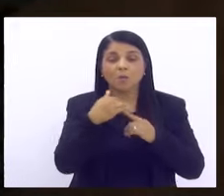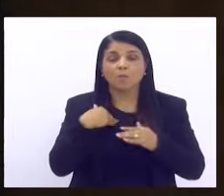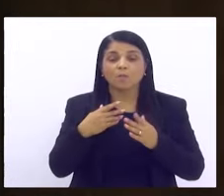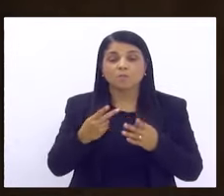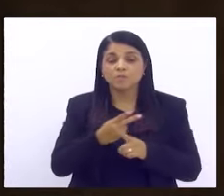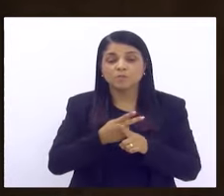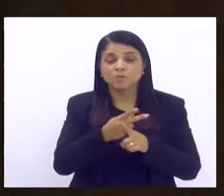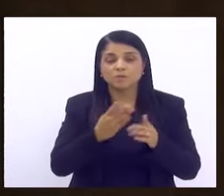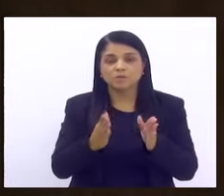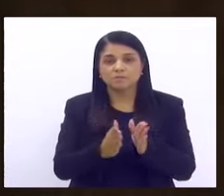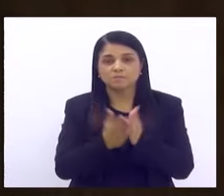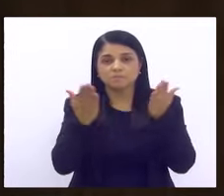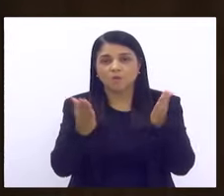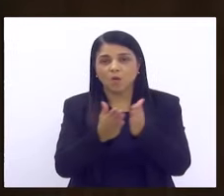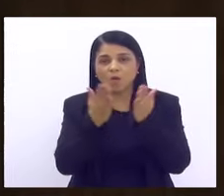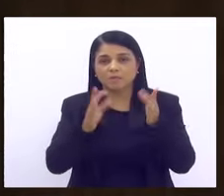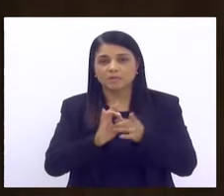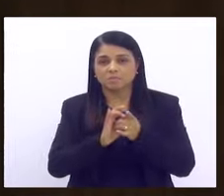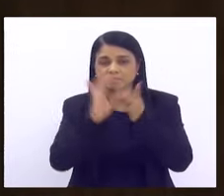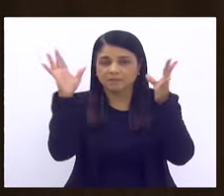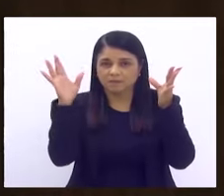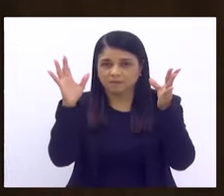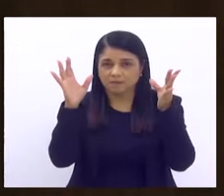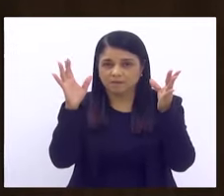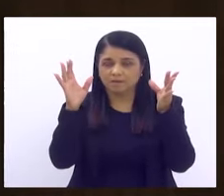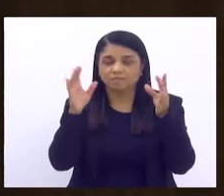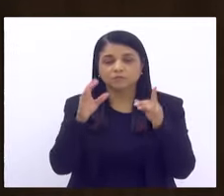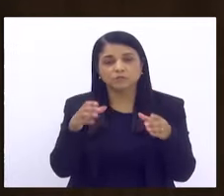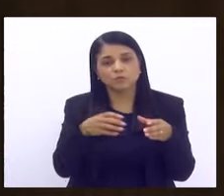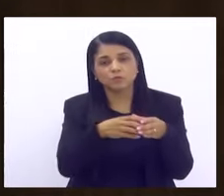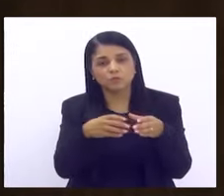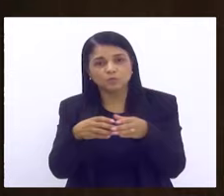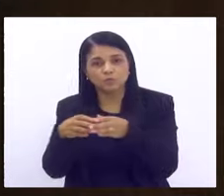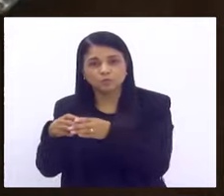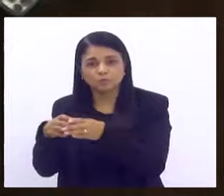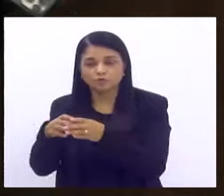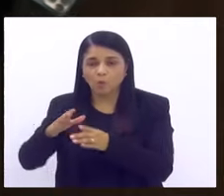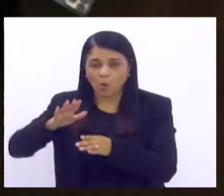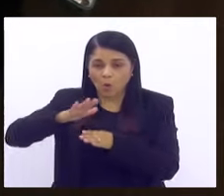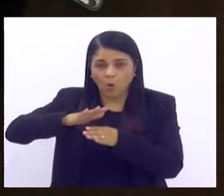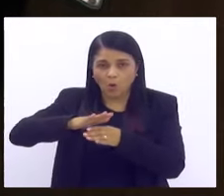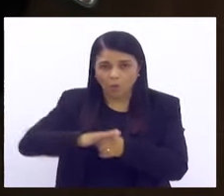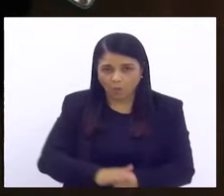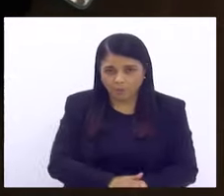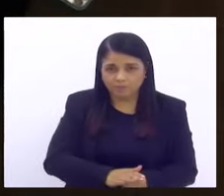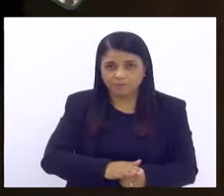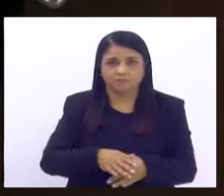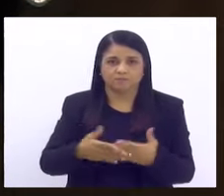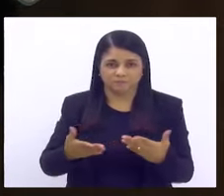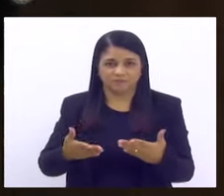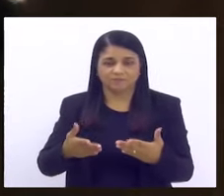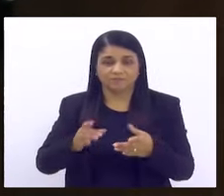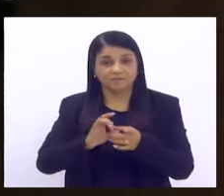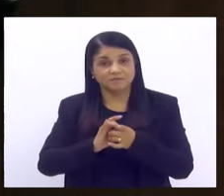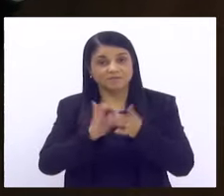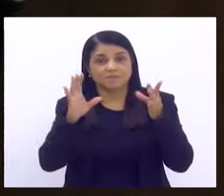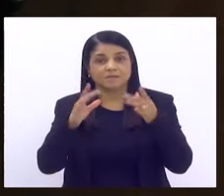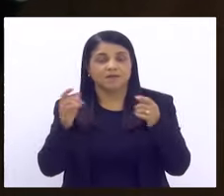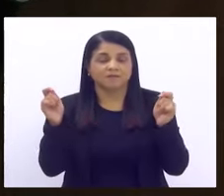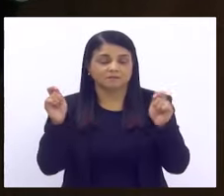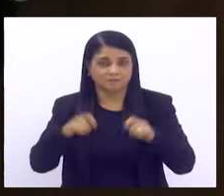pobres e outros grupos sociais oprimidos. Então, ser a favor